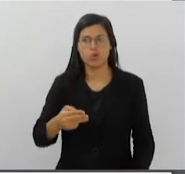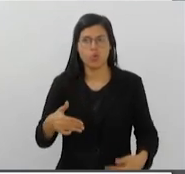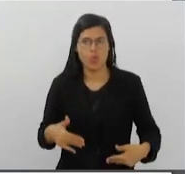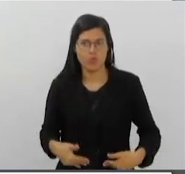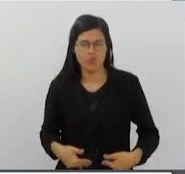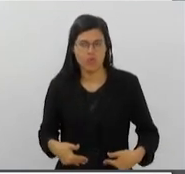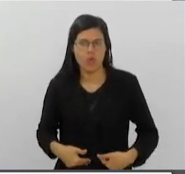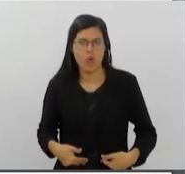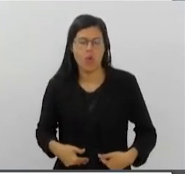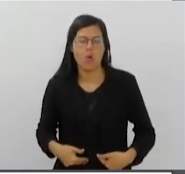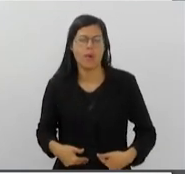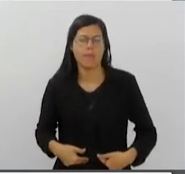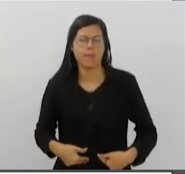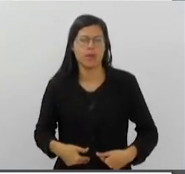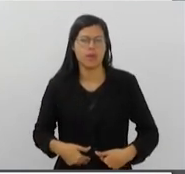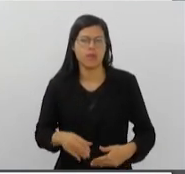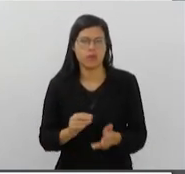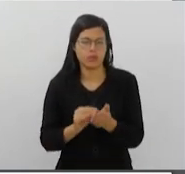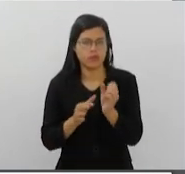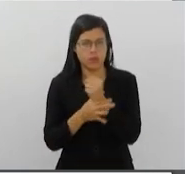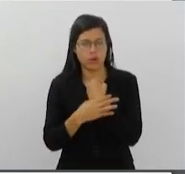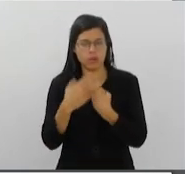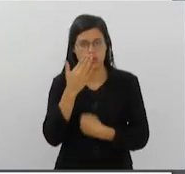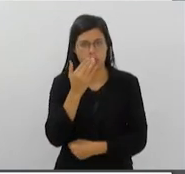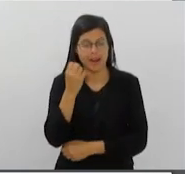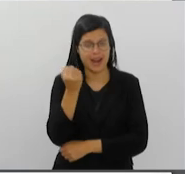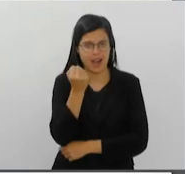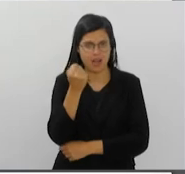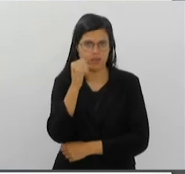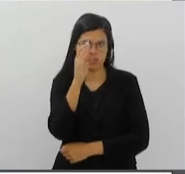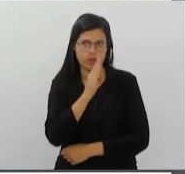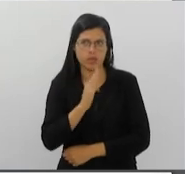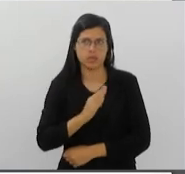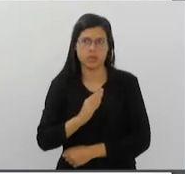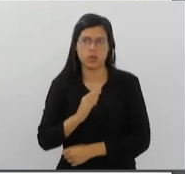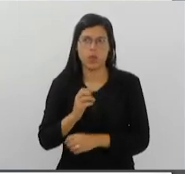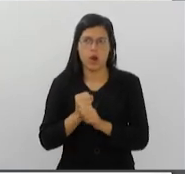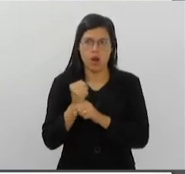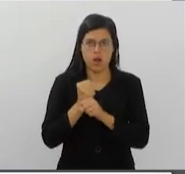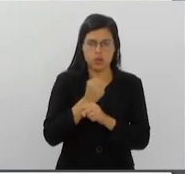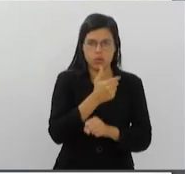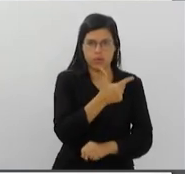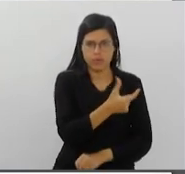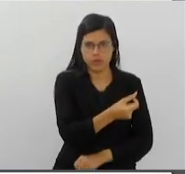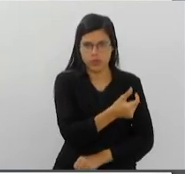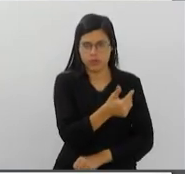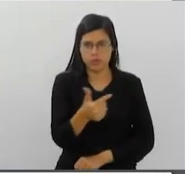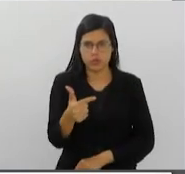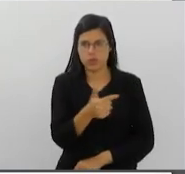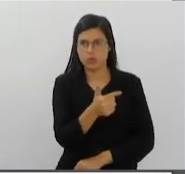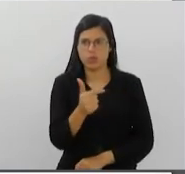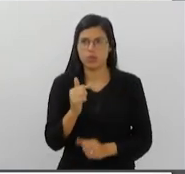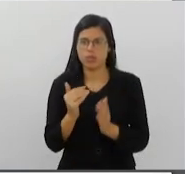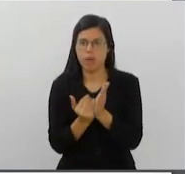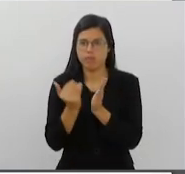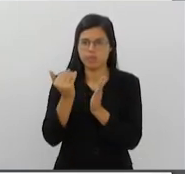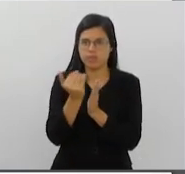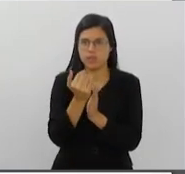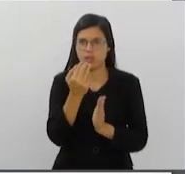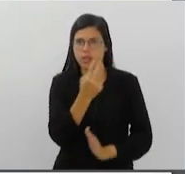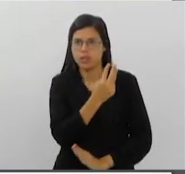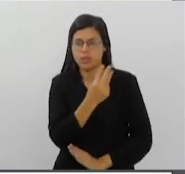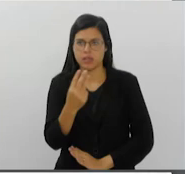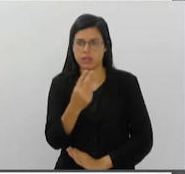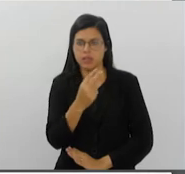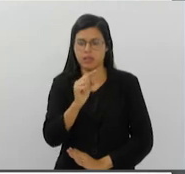em situação de insegurança alimentar grave no nosso país. Em 2022, já passamos para 33,1